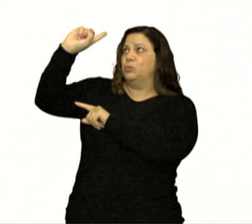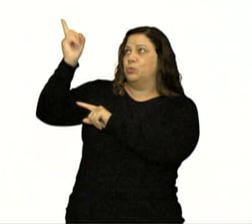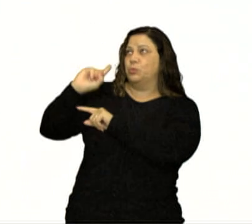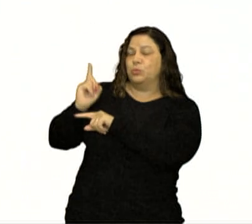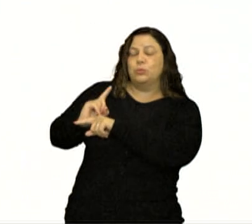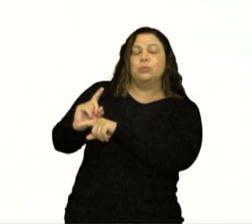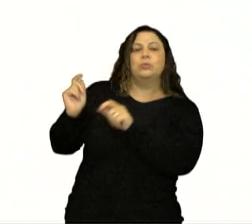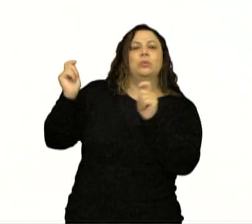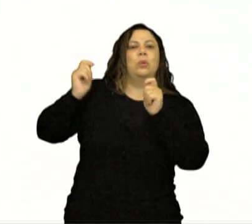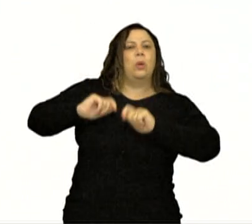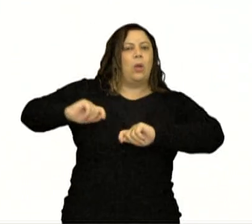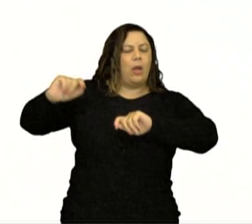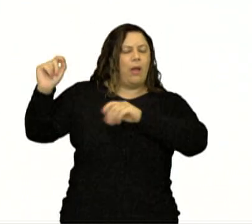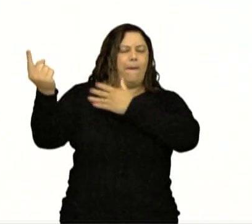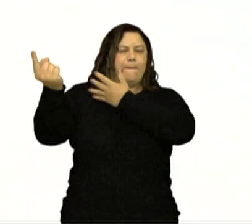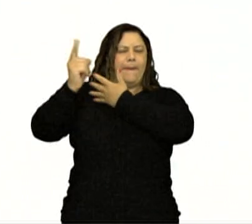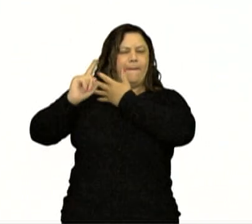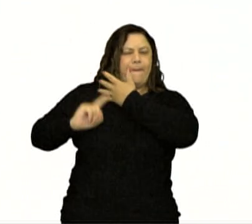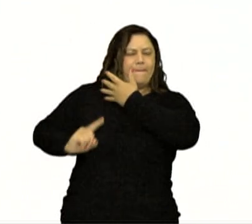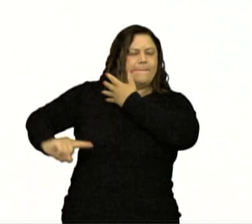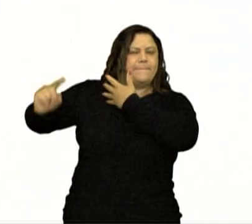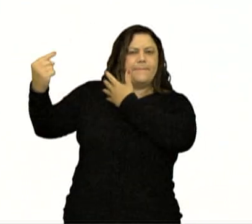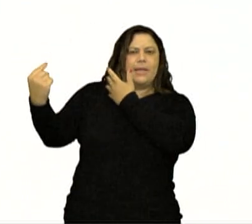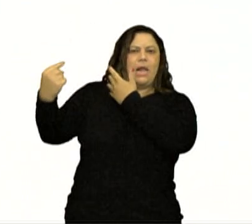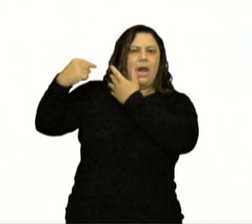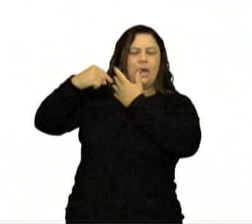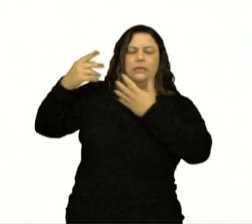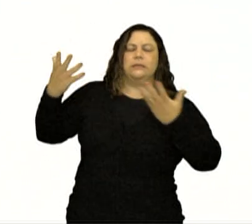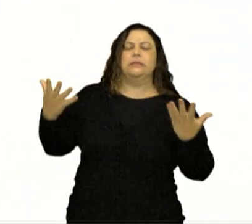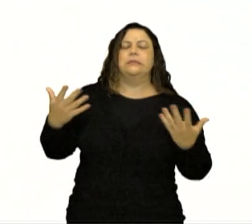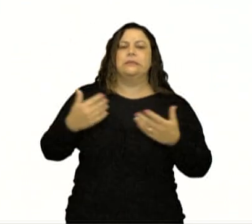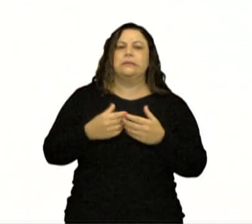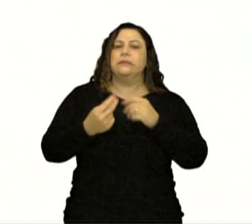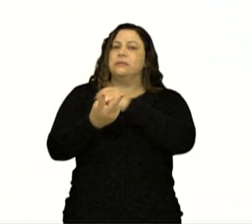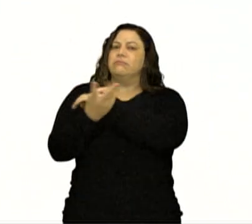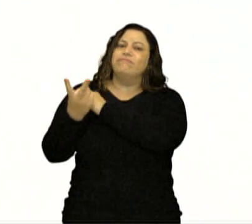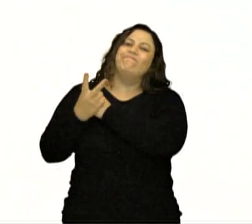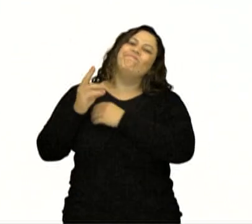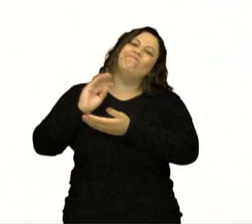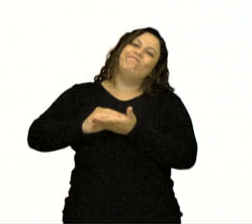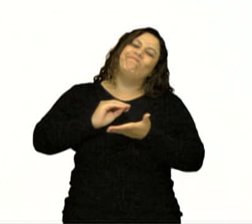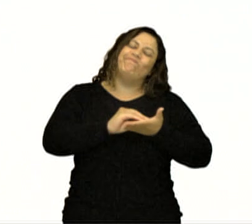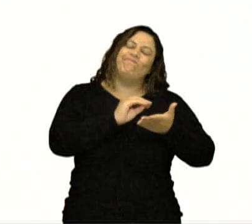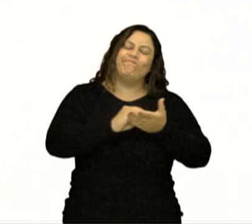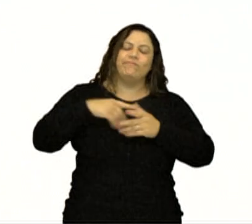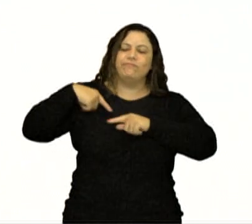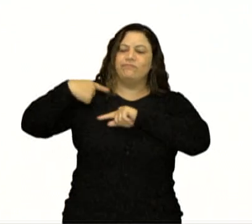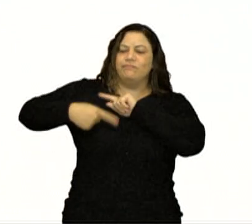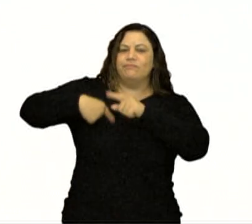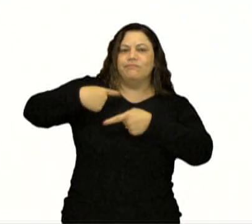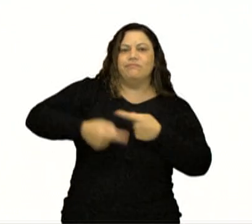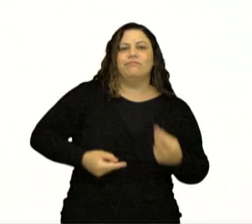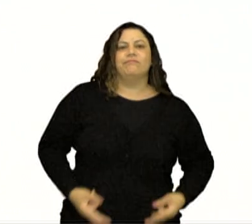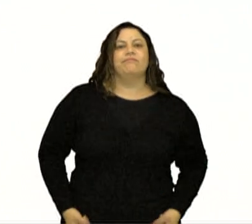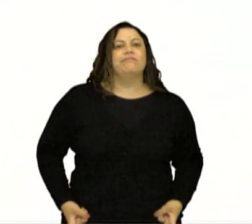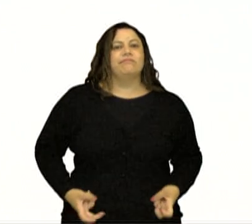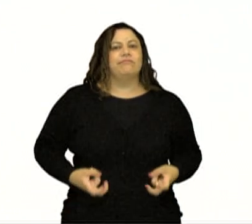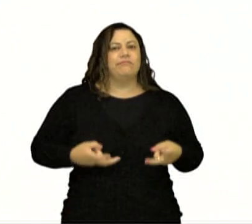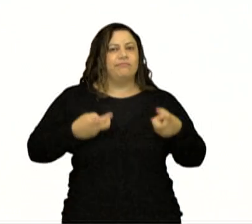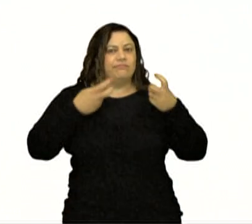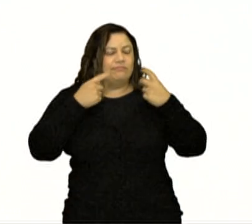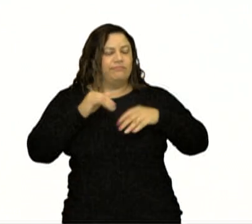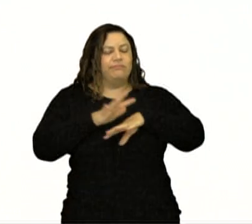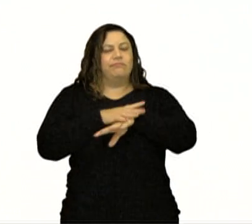ultravioletas e pode ser, né, conforme a falta de proteção, gerar o câncer de pele.